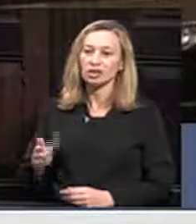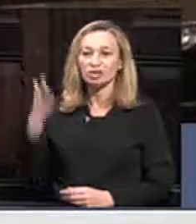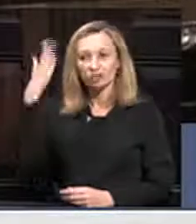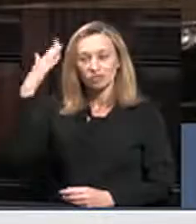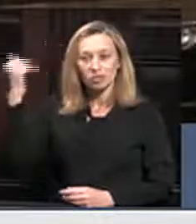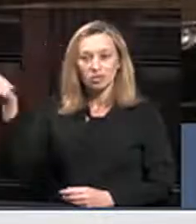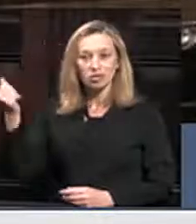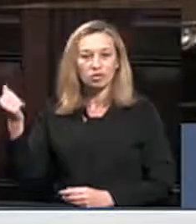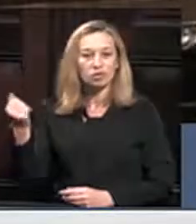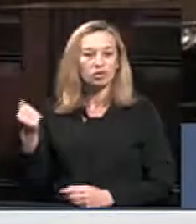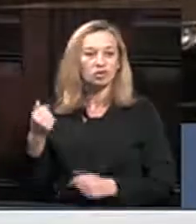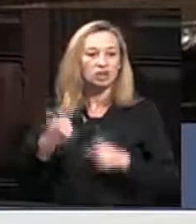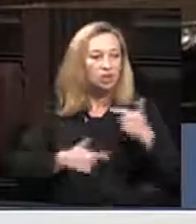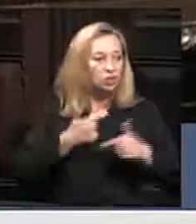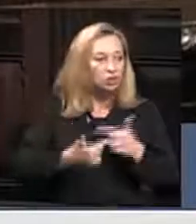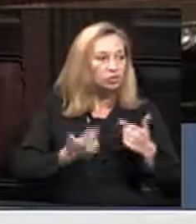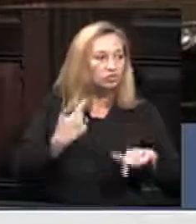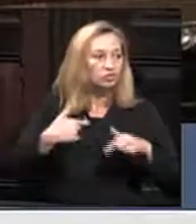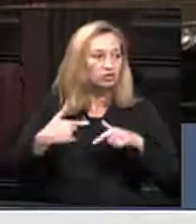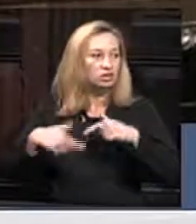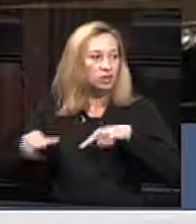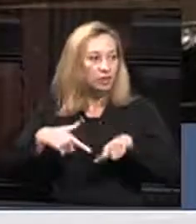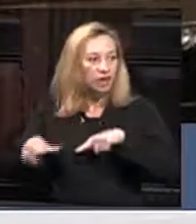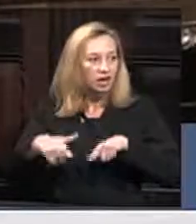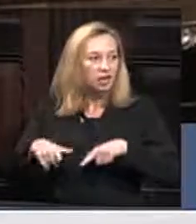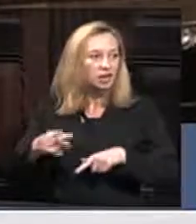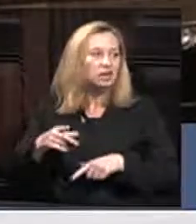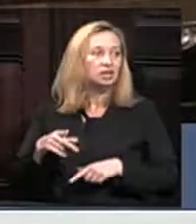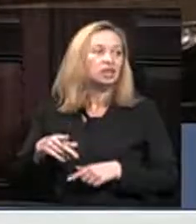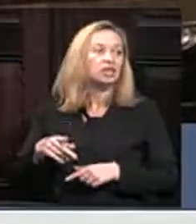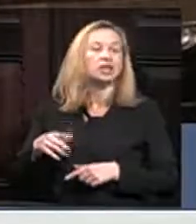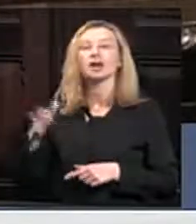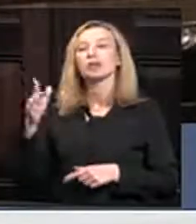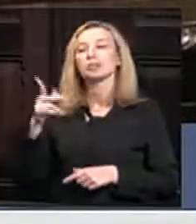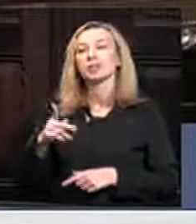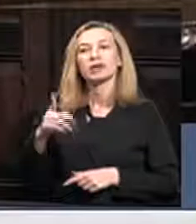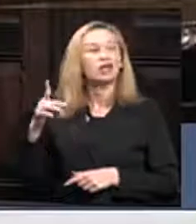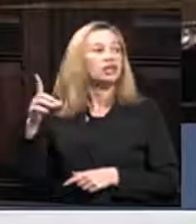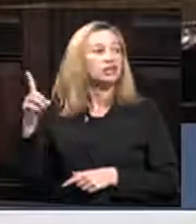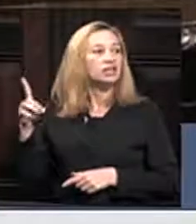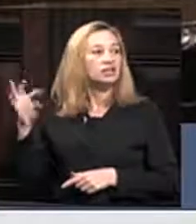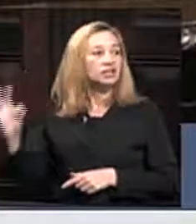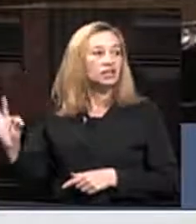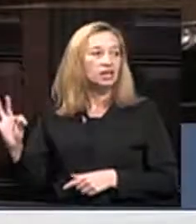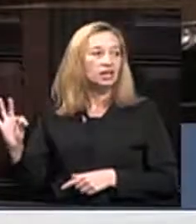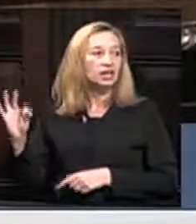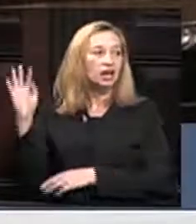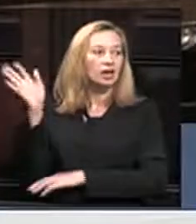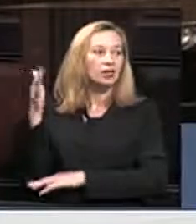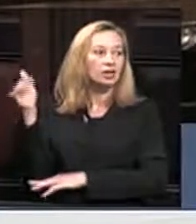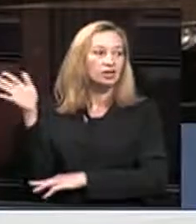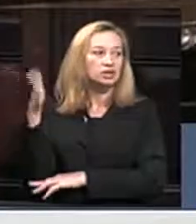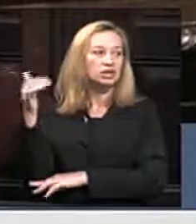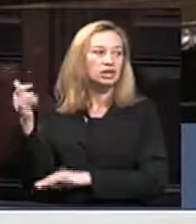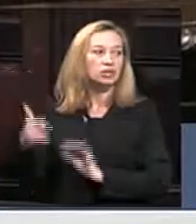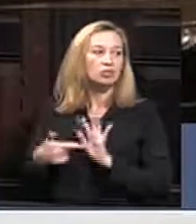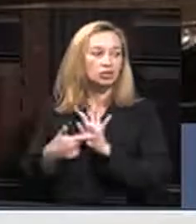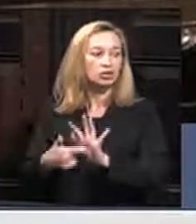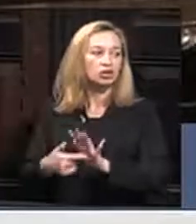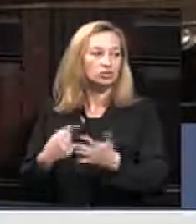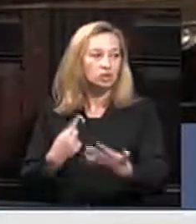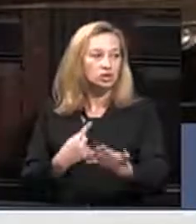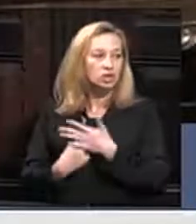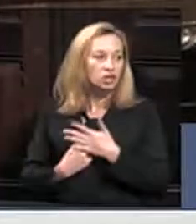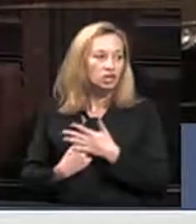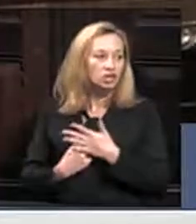sempre estará aí levando a bandeira do PDT em defesa do povo do Estado do Rio de Janeiro, em particular da